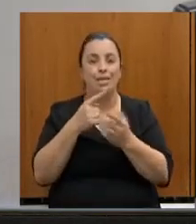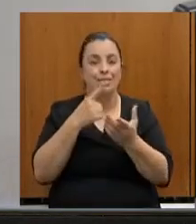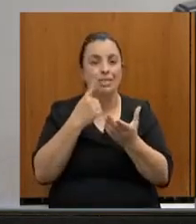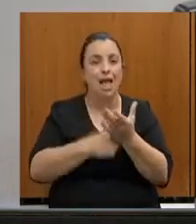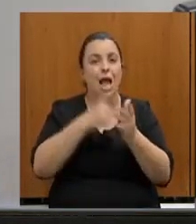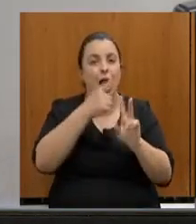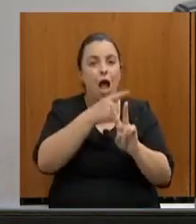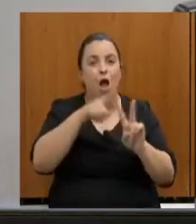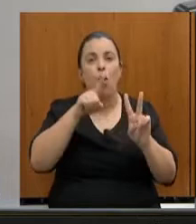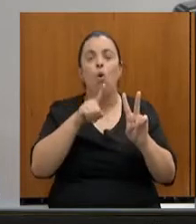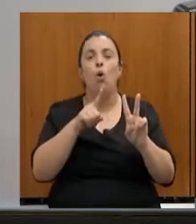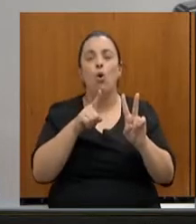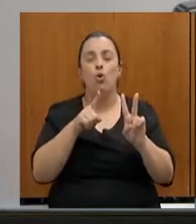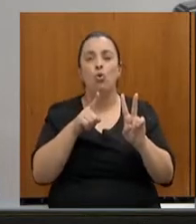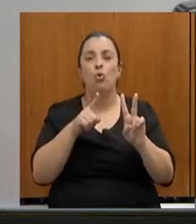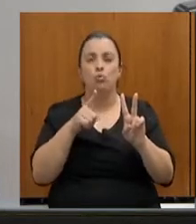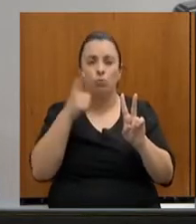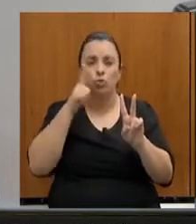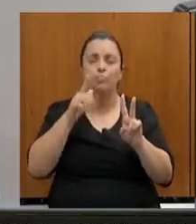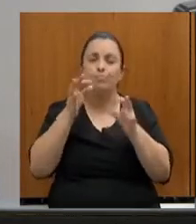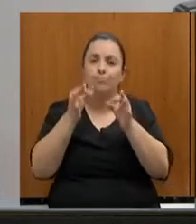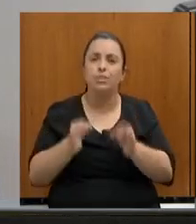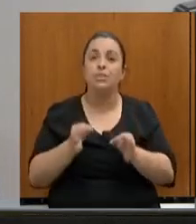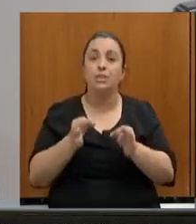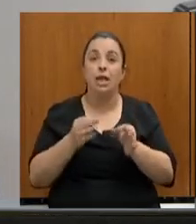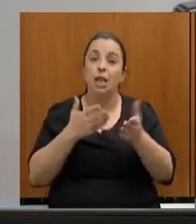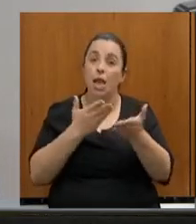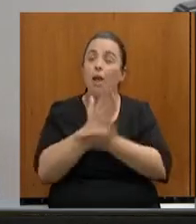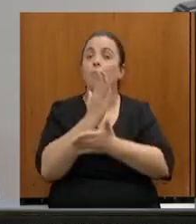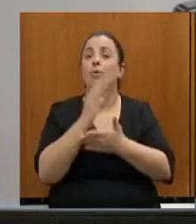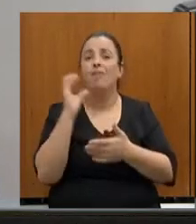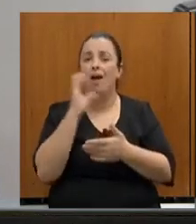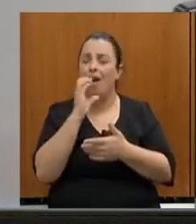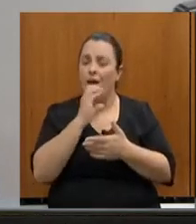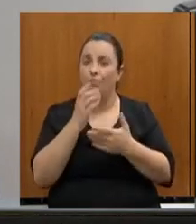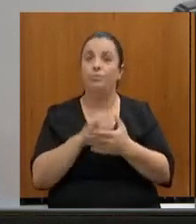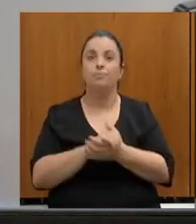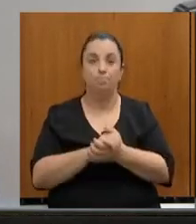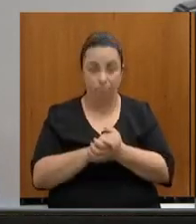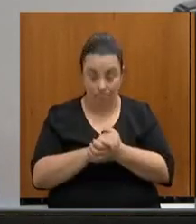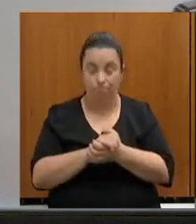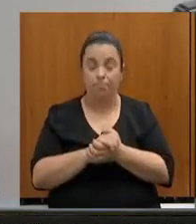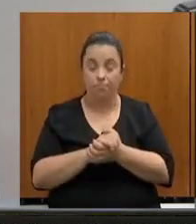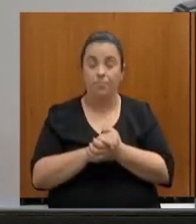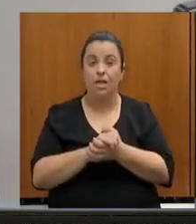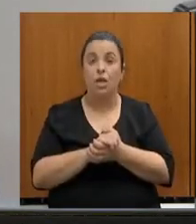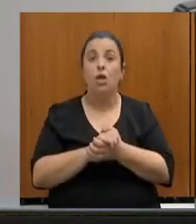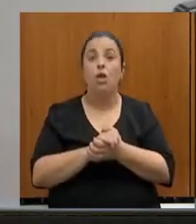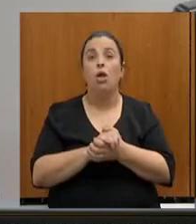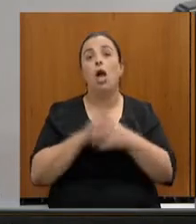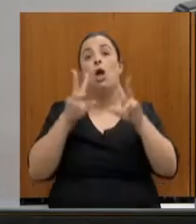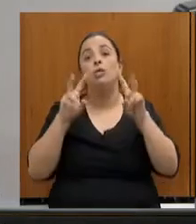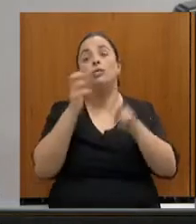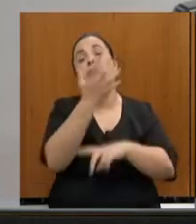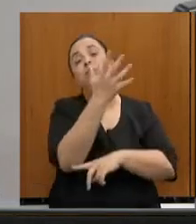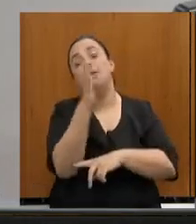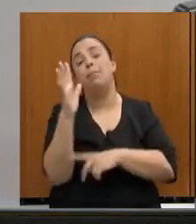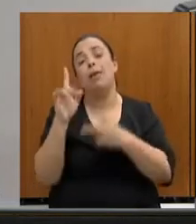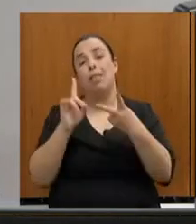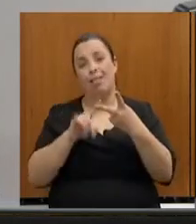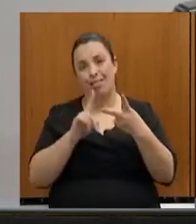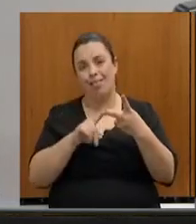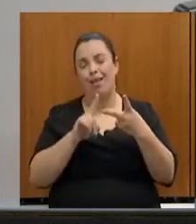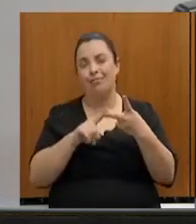aprovar ele o mais breve possível é com relação à questão ambiental Eu tenho algumas colocações